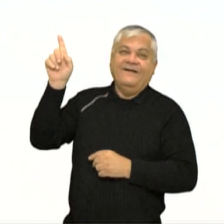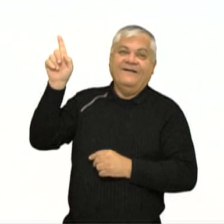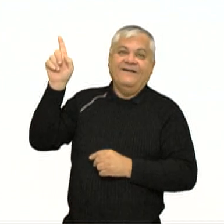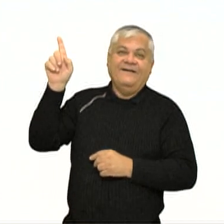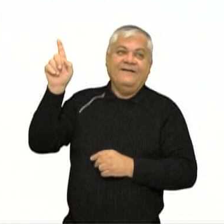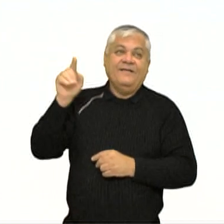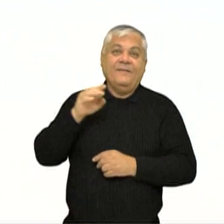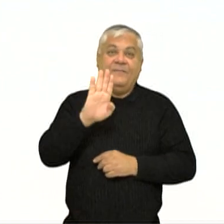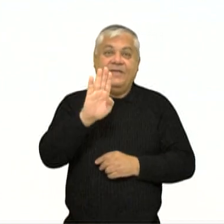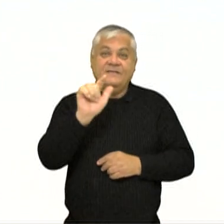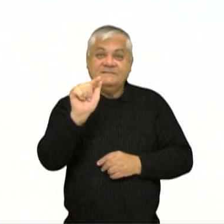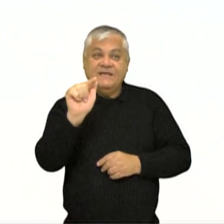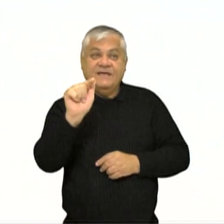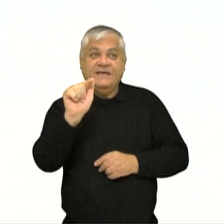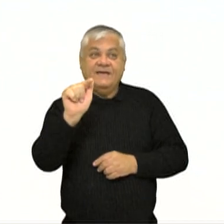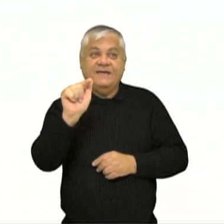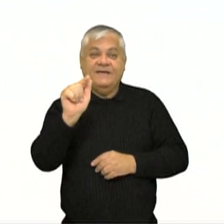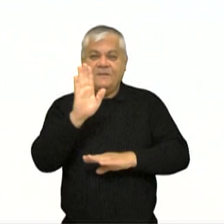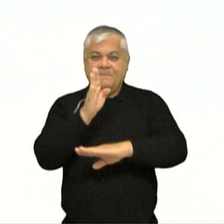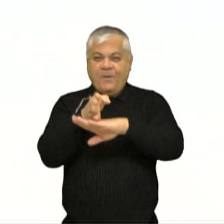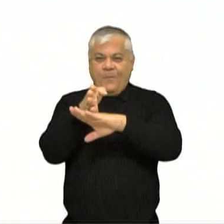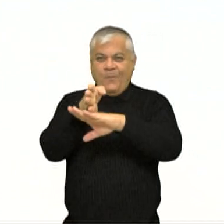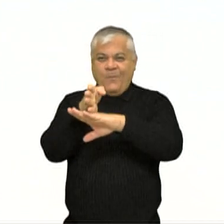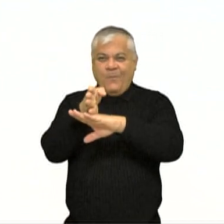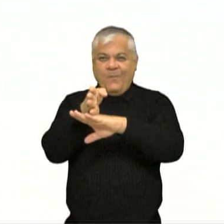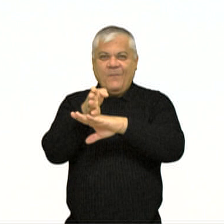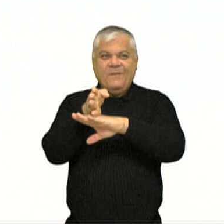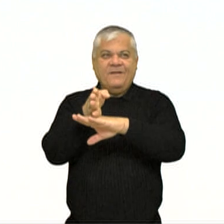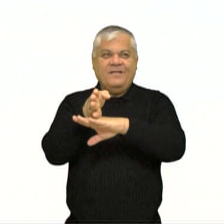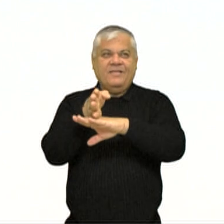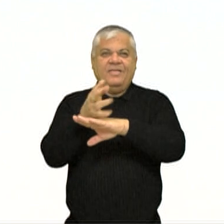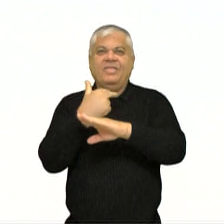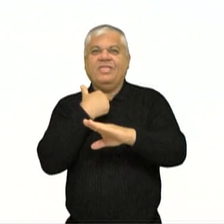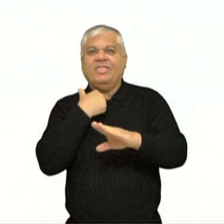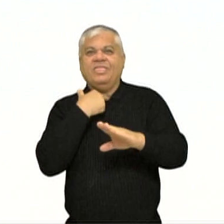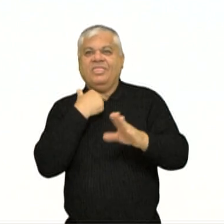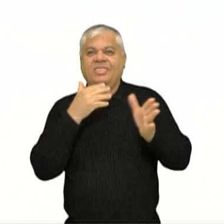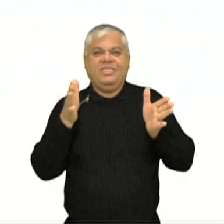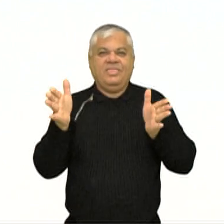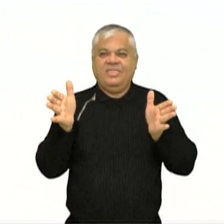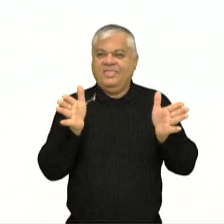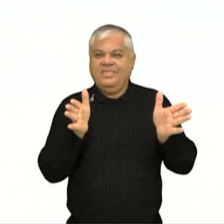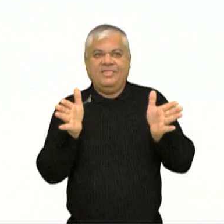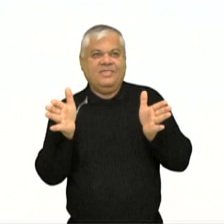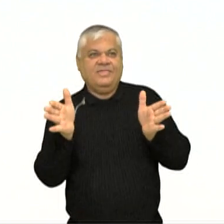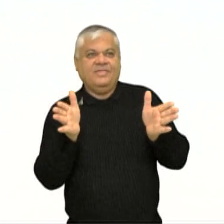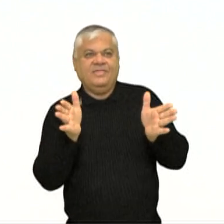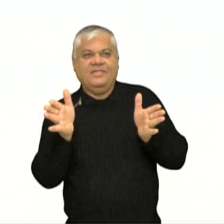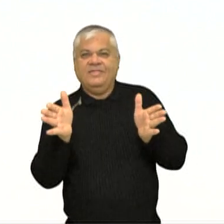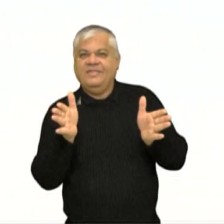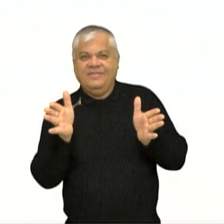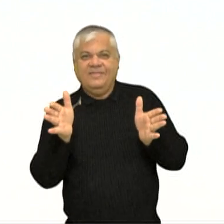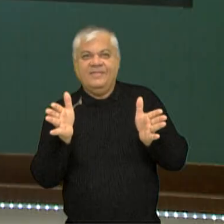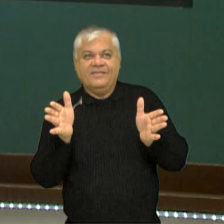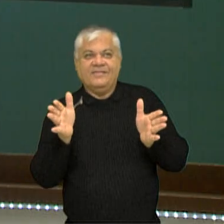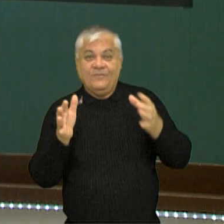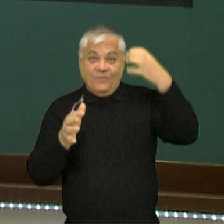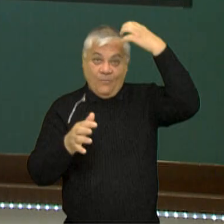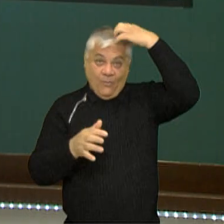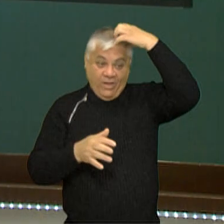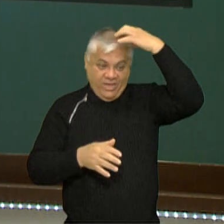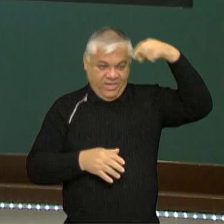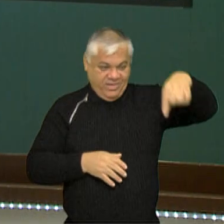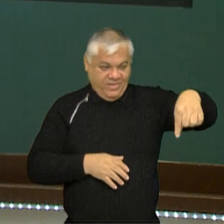nessa casa B7 ela aplica o checkmate. Por quê? Ela ataca a casa onde o rei está,